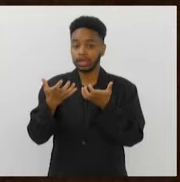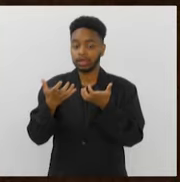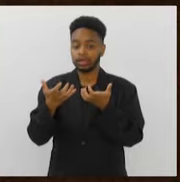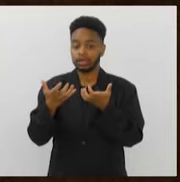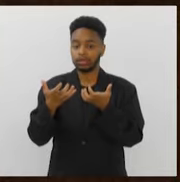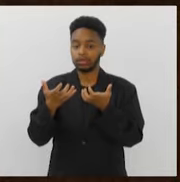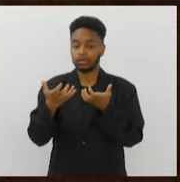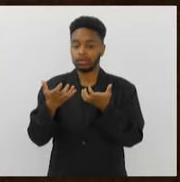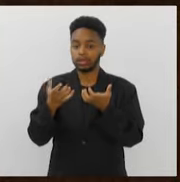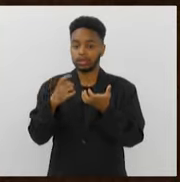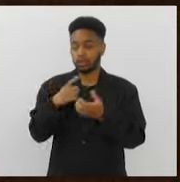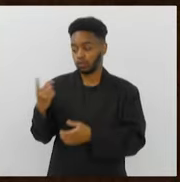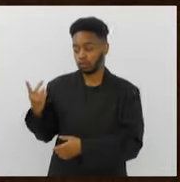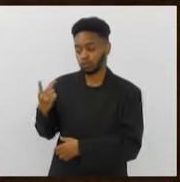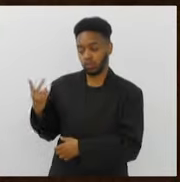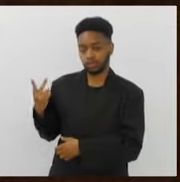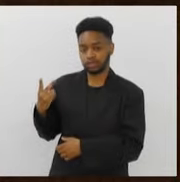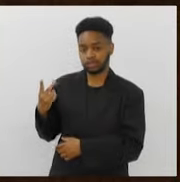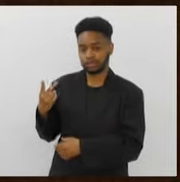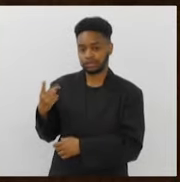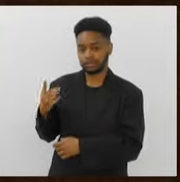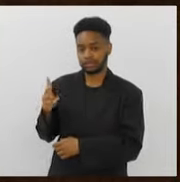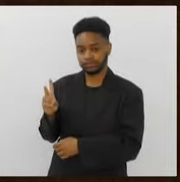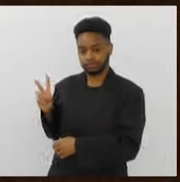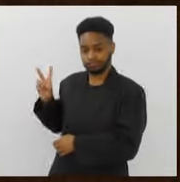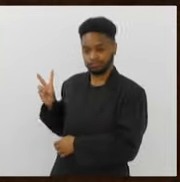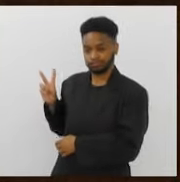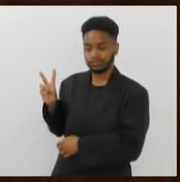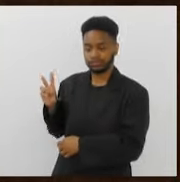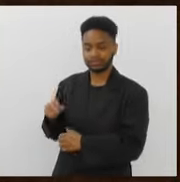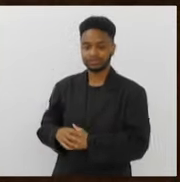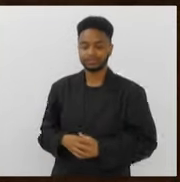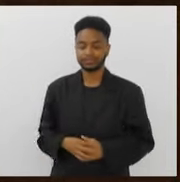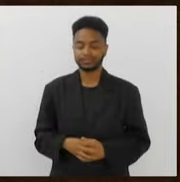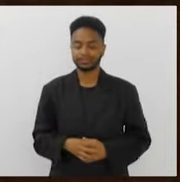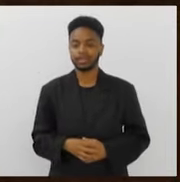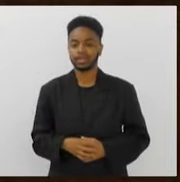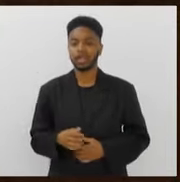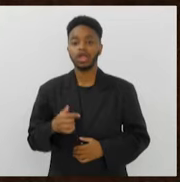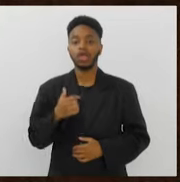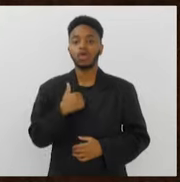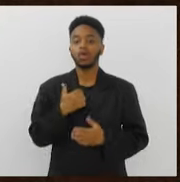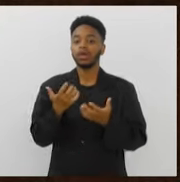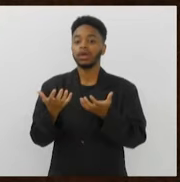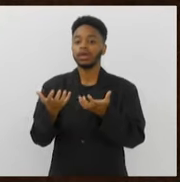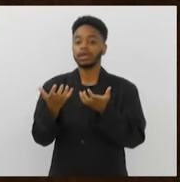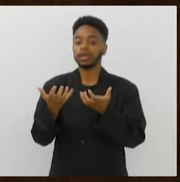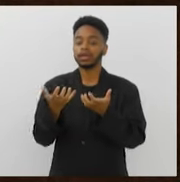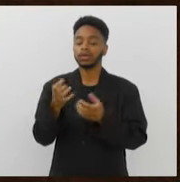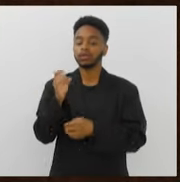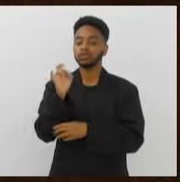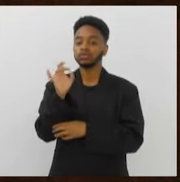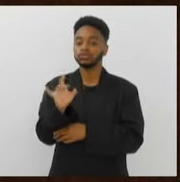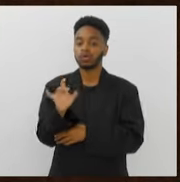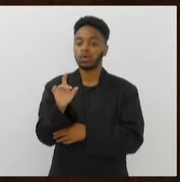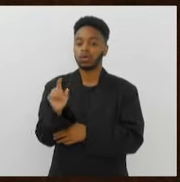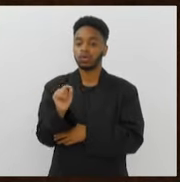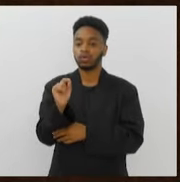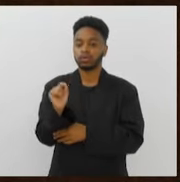queria, estou com dois autores aqui, de guarda-costas, eu queria apenas